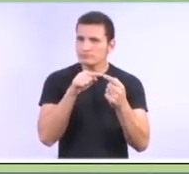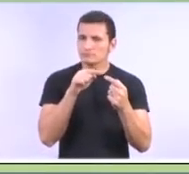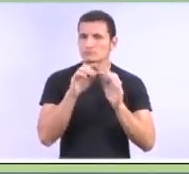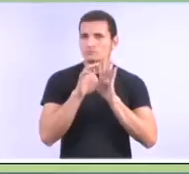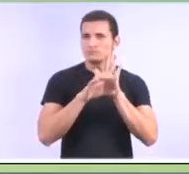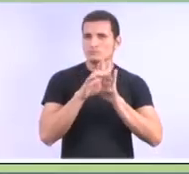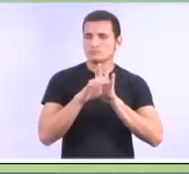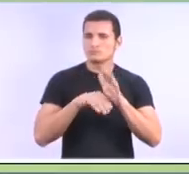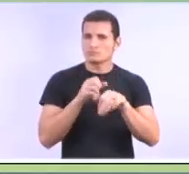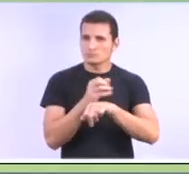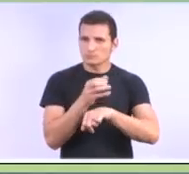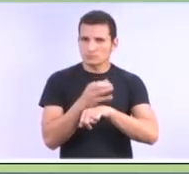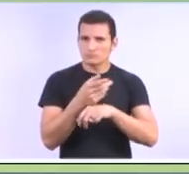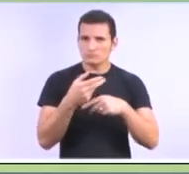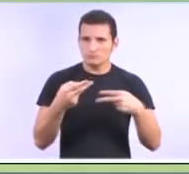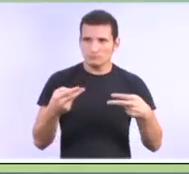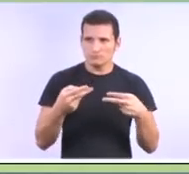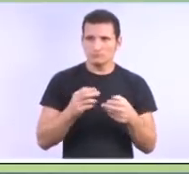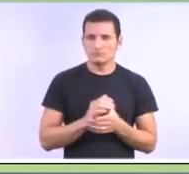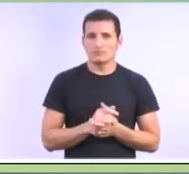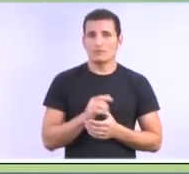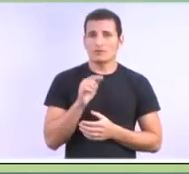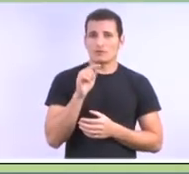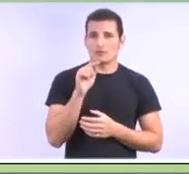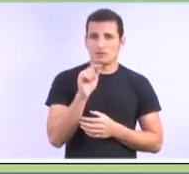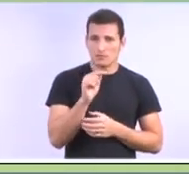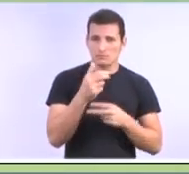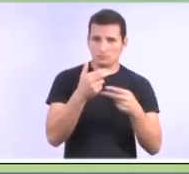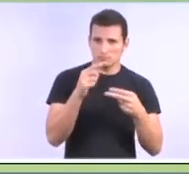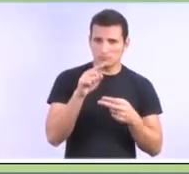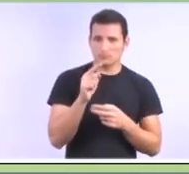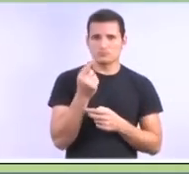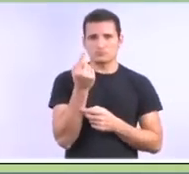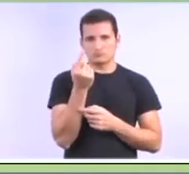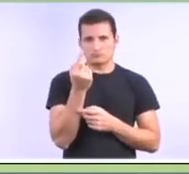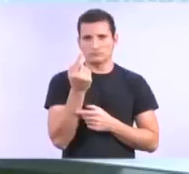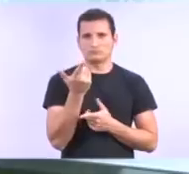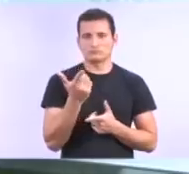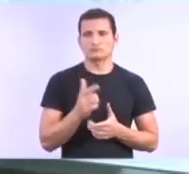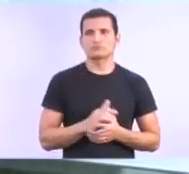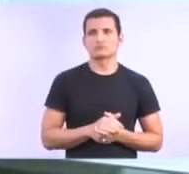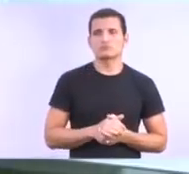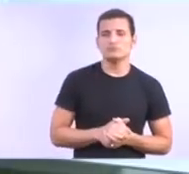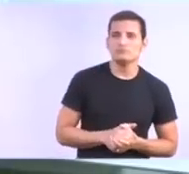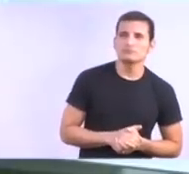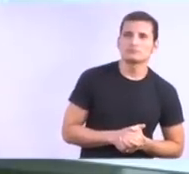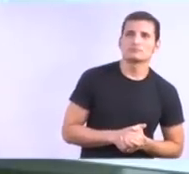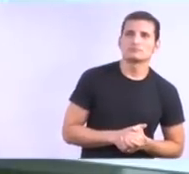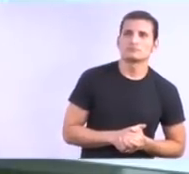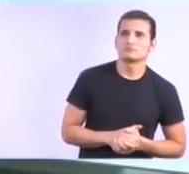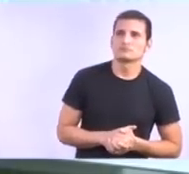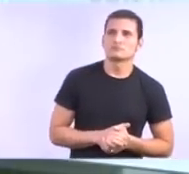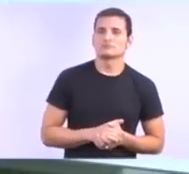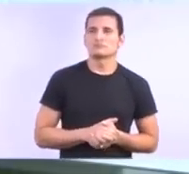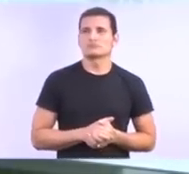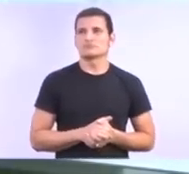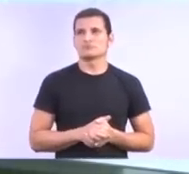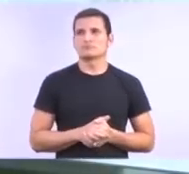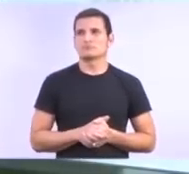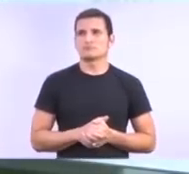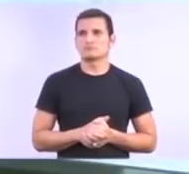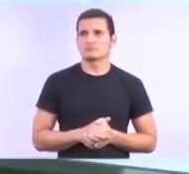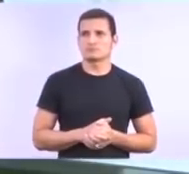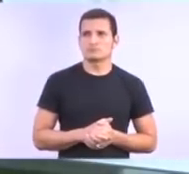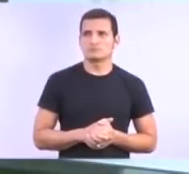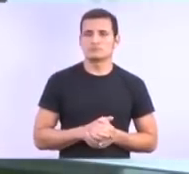Quer dizer, o objeto ele é único por si só. Legal, a priori o objeto é único por si só. Mas para a